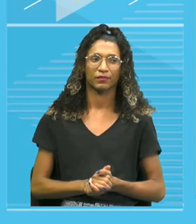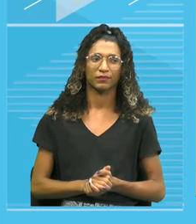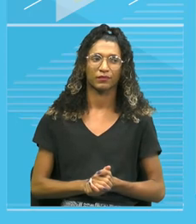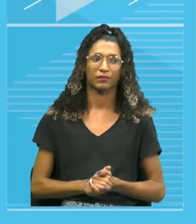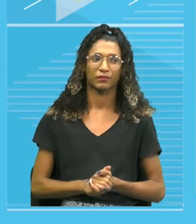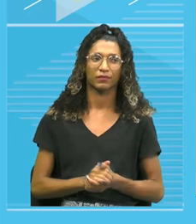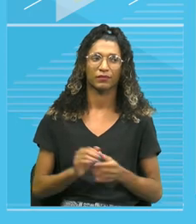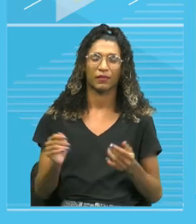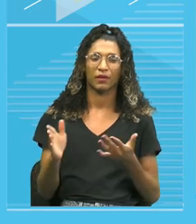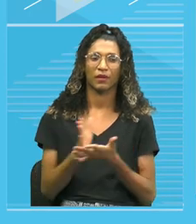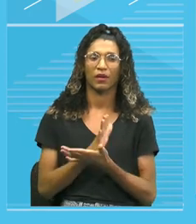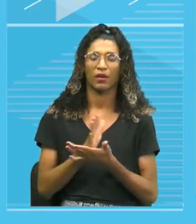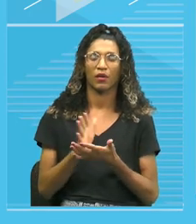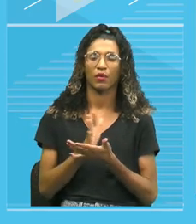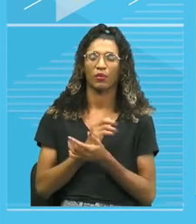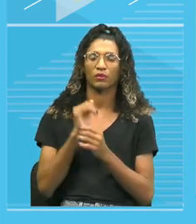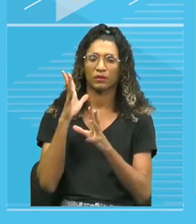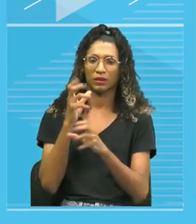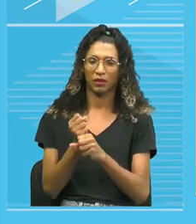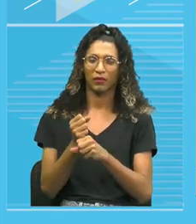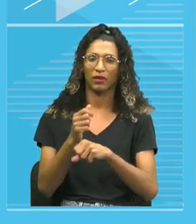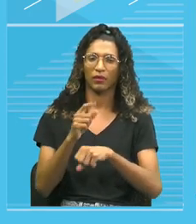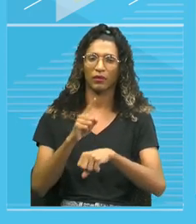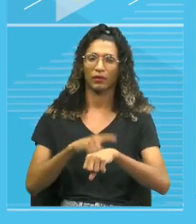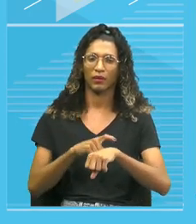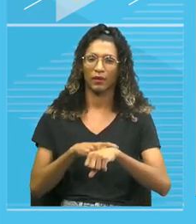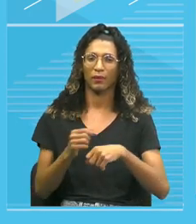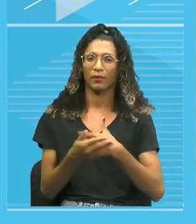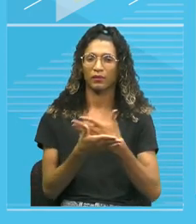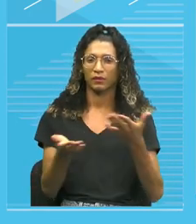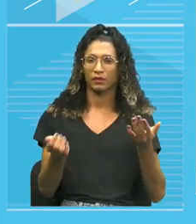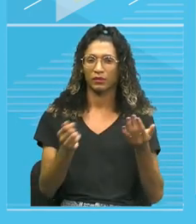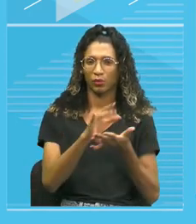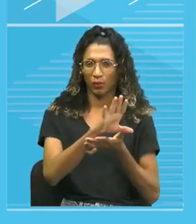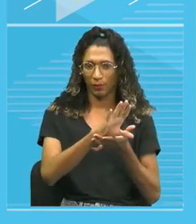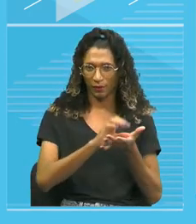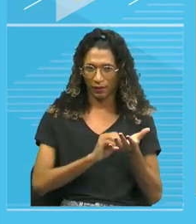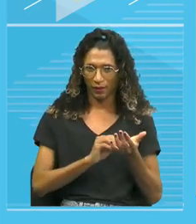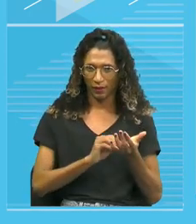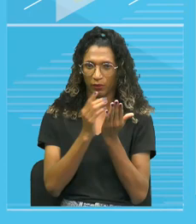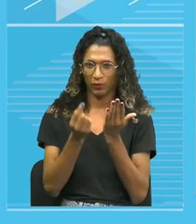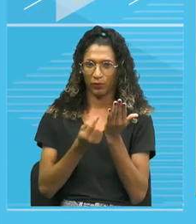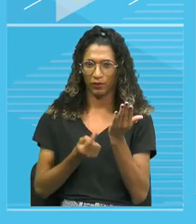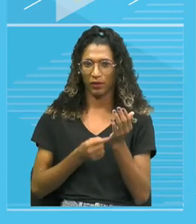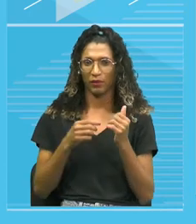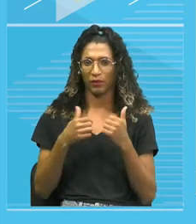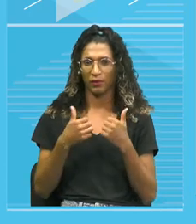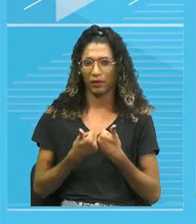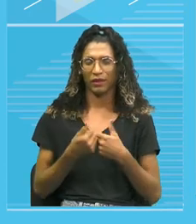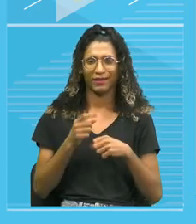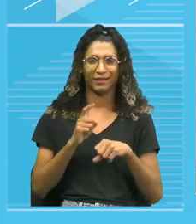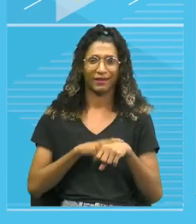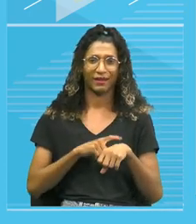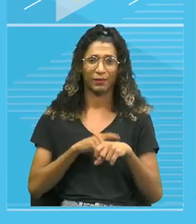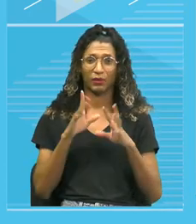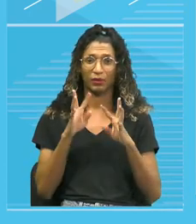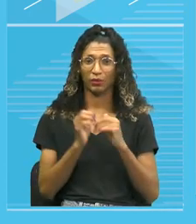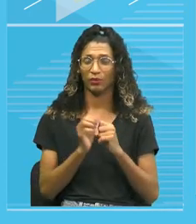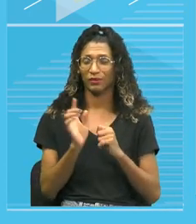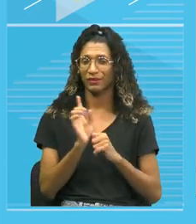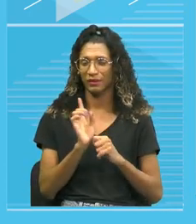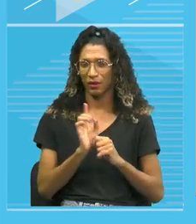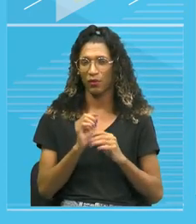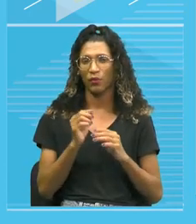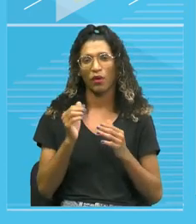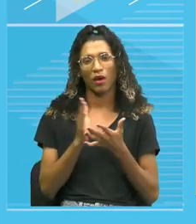alguns cálculos eu vou dar o tempo para anotar para vocês terem a referência notada não no caderno Tá bom não vou dar tempo em todos gente que é para mim responder o máximo possível